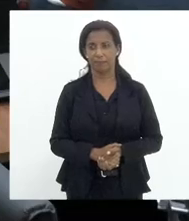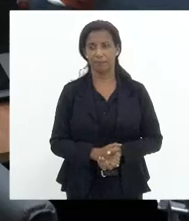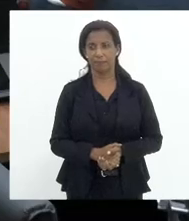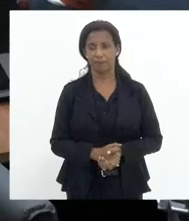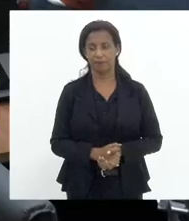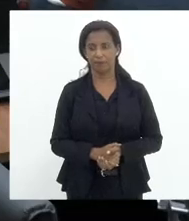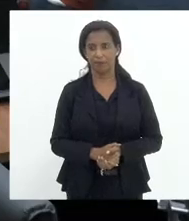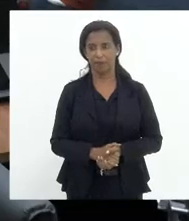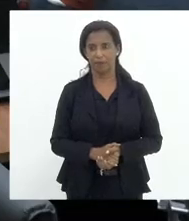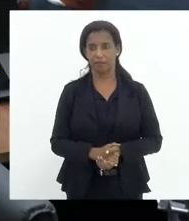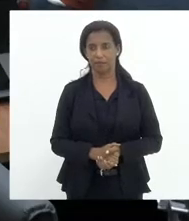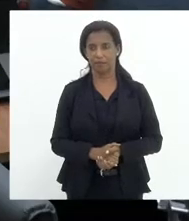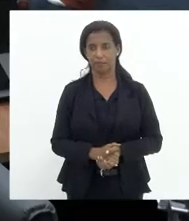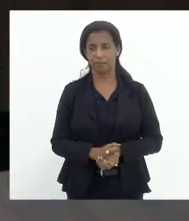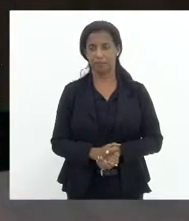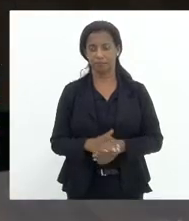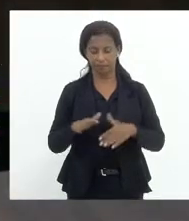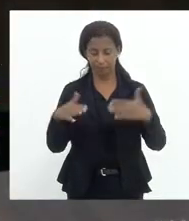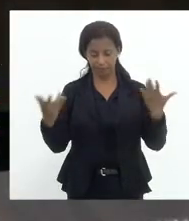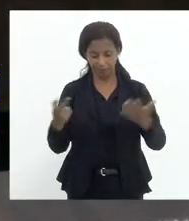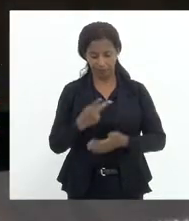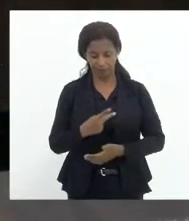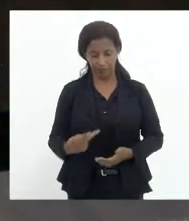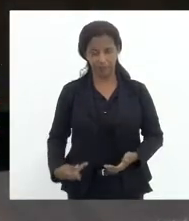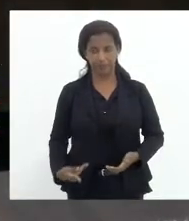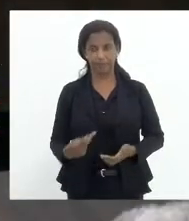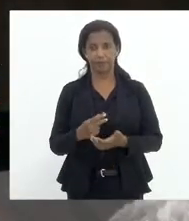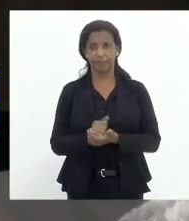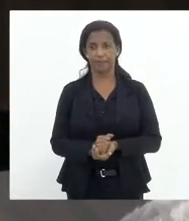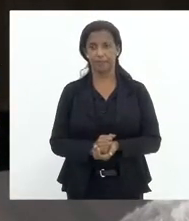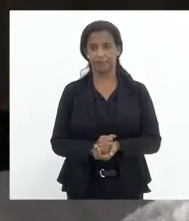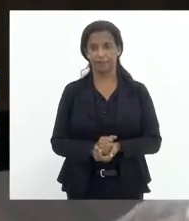o seu presidente